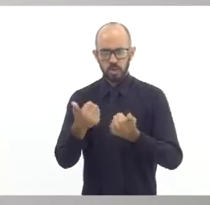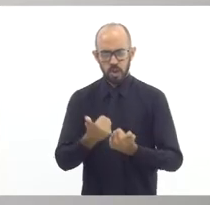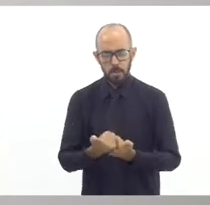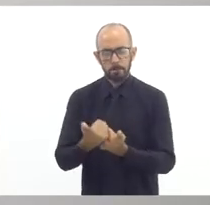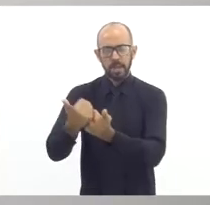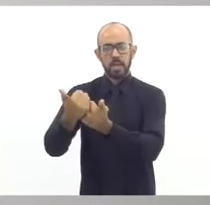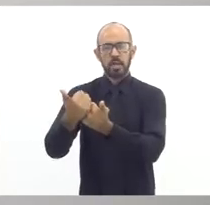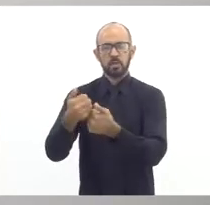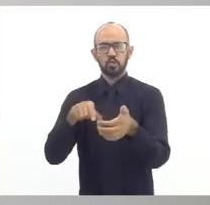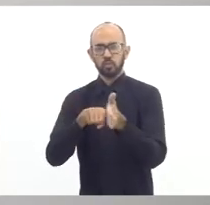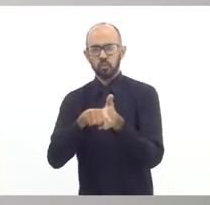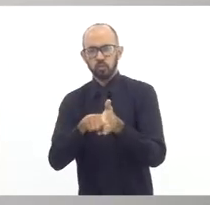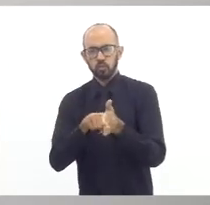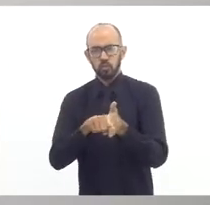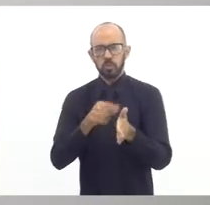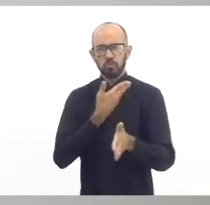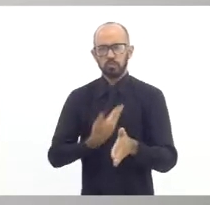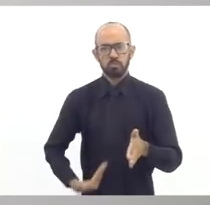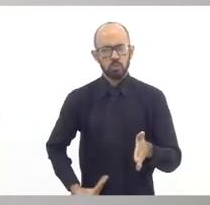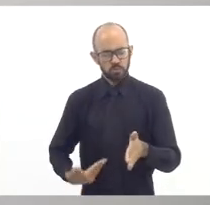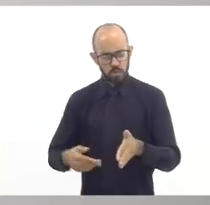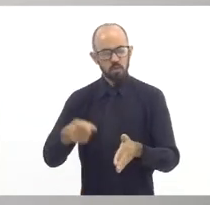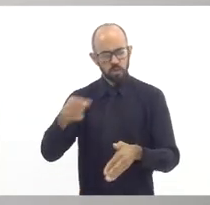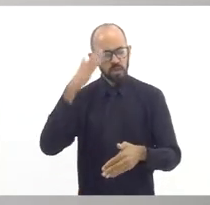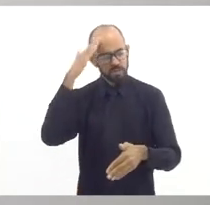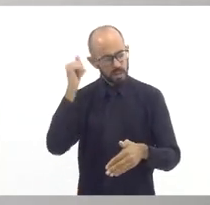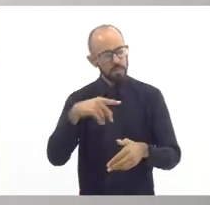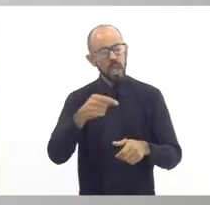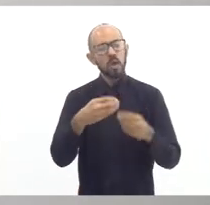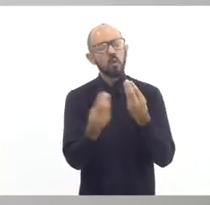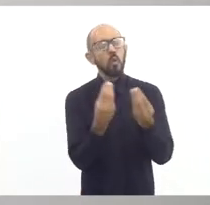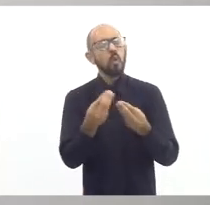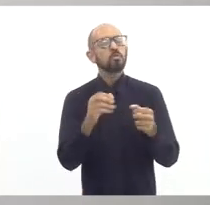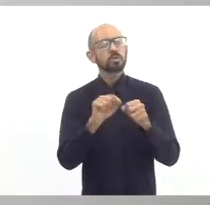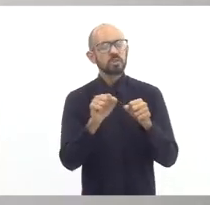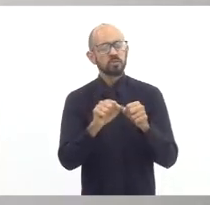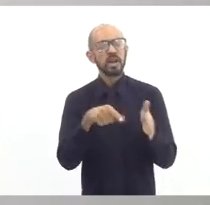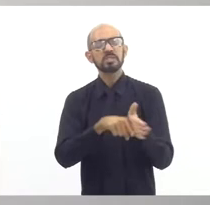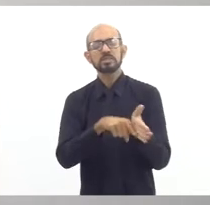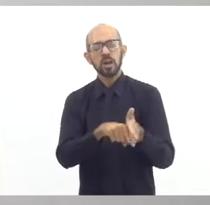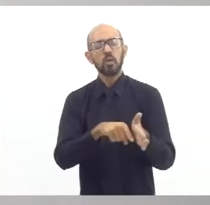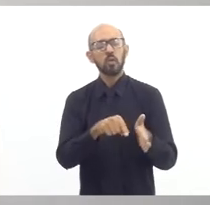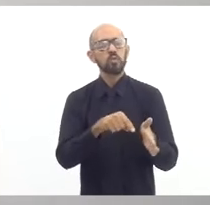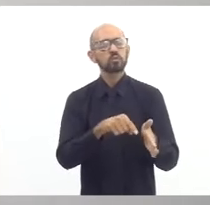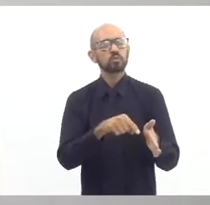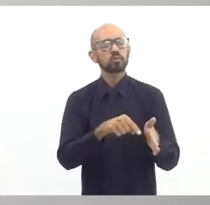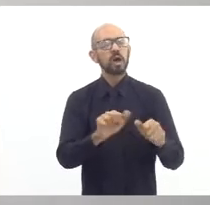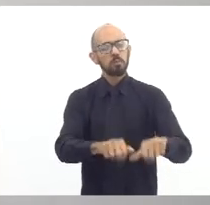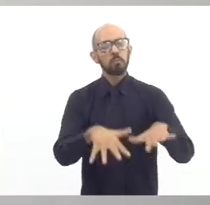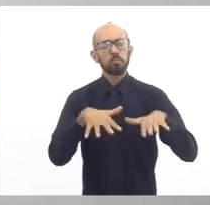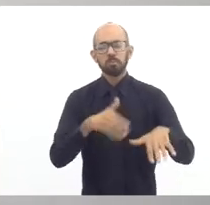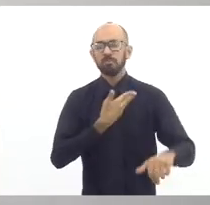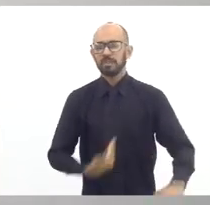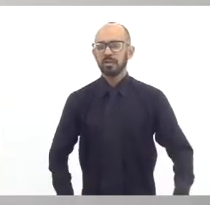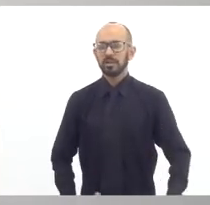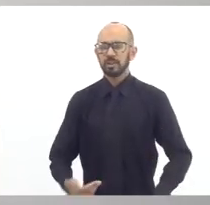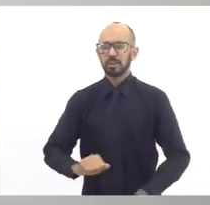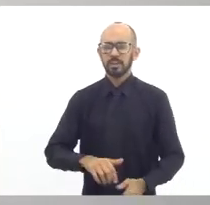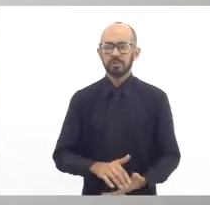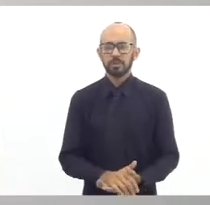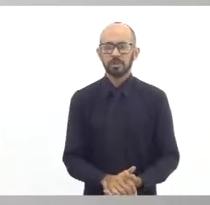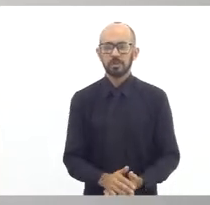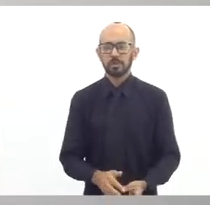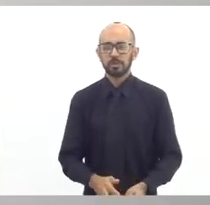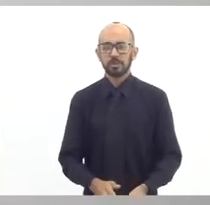pública. O que eu queria saber é exatamente como é que se realiza isto, como é que essa consulta pública é